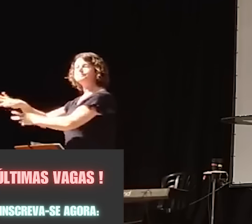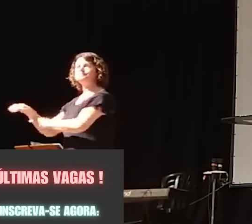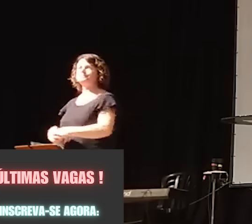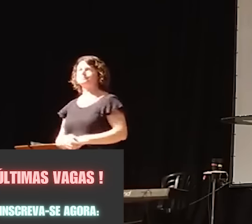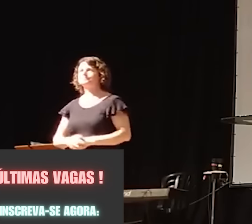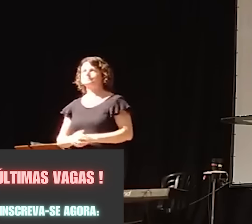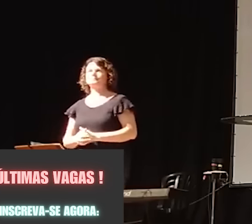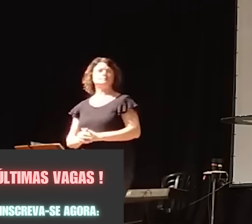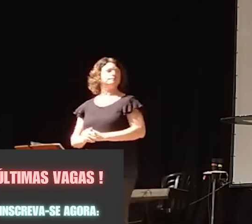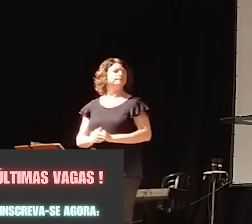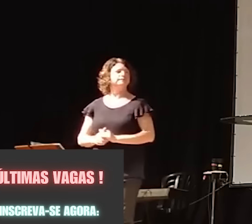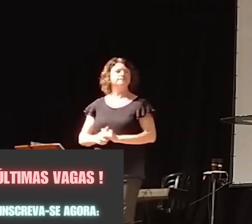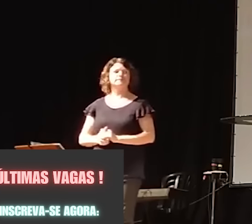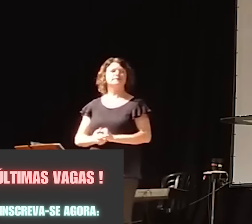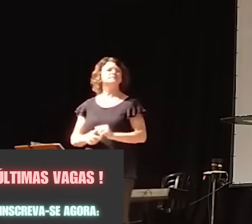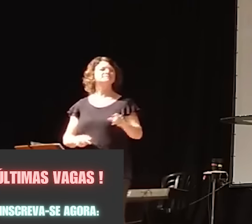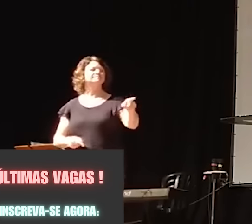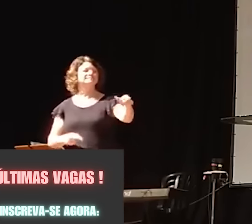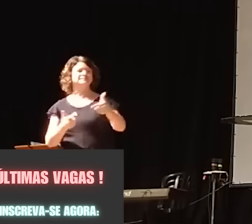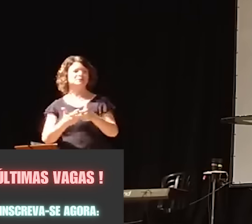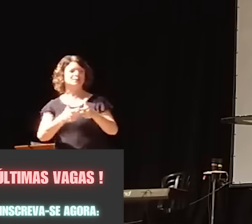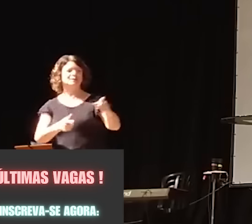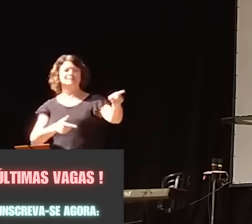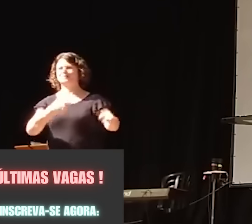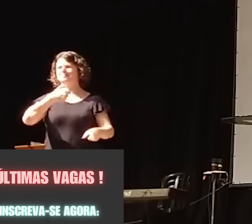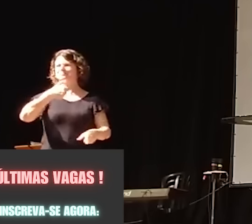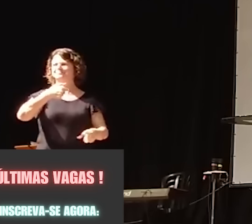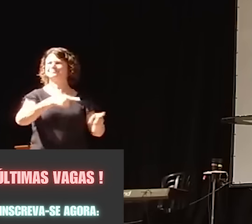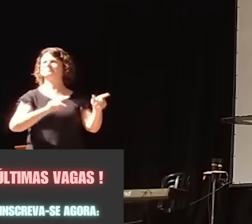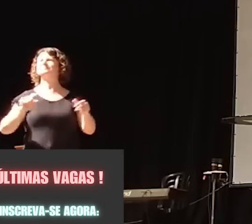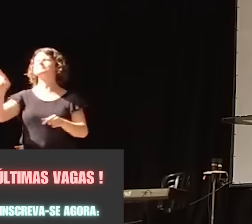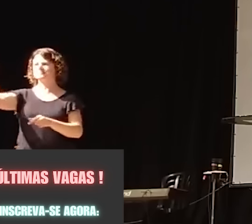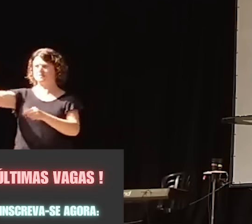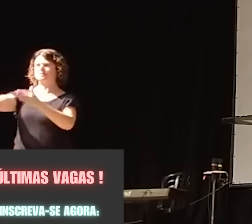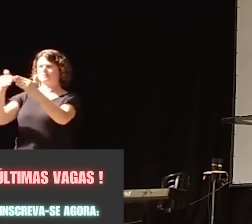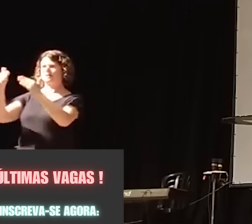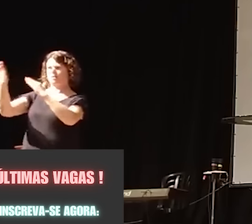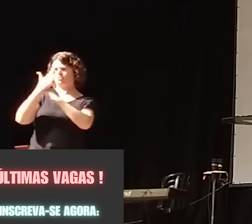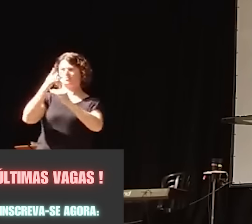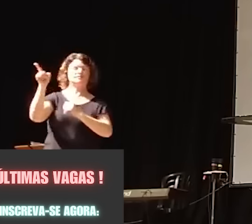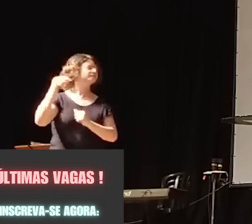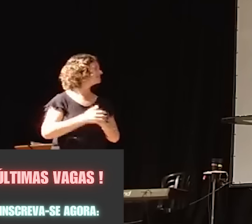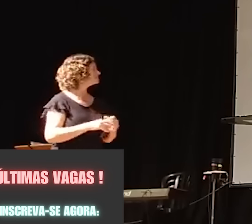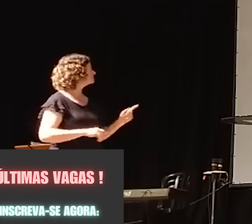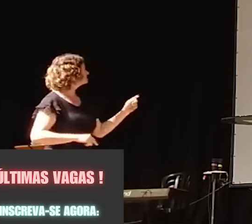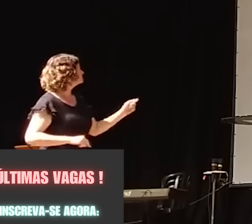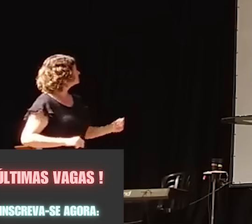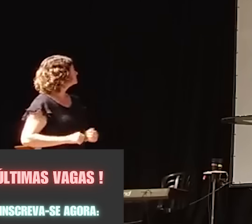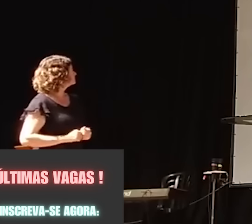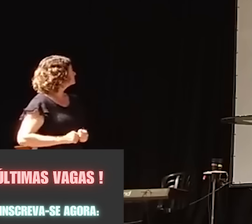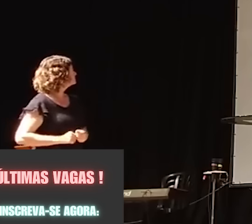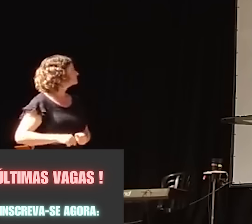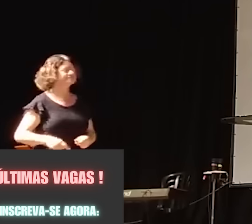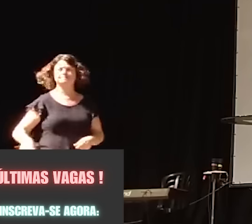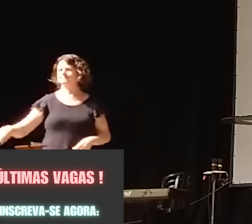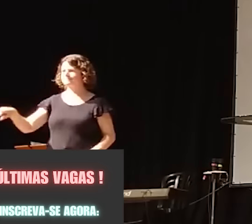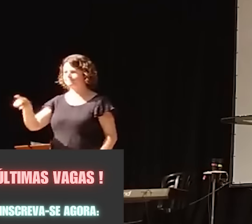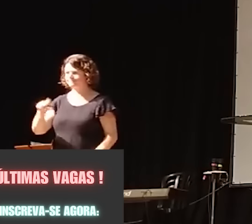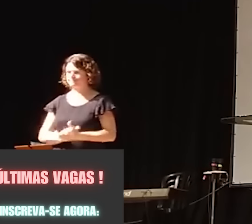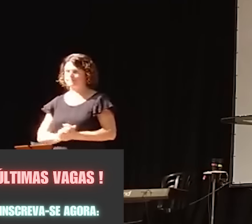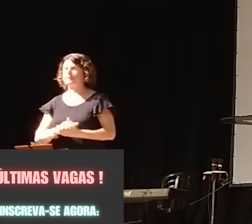funcionando se quiser vir buscar pode passar isso persiga e não desista então consultou